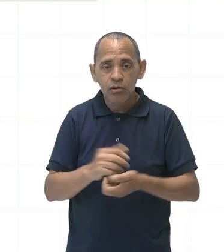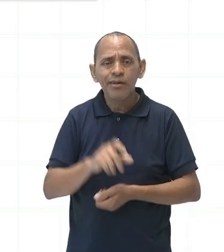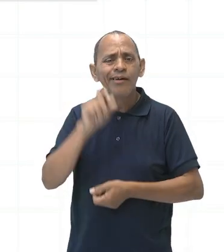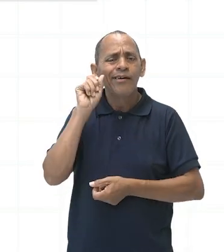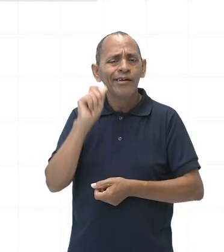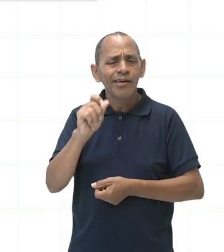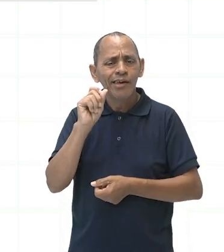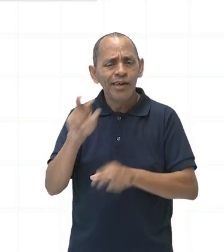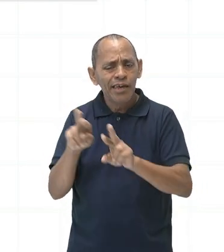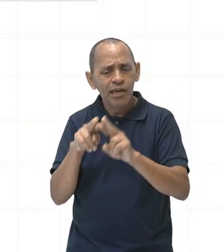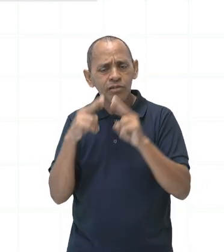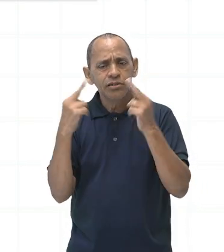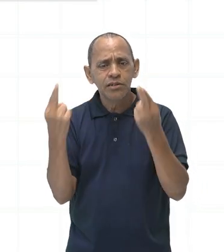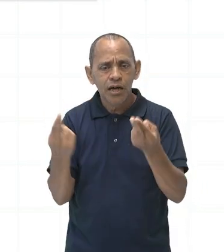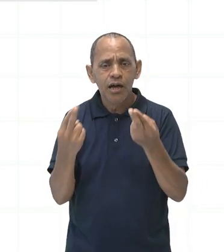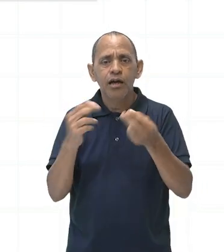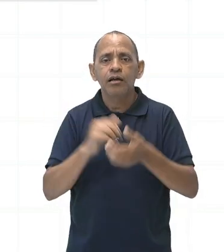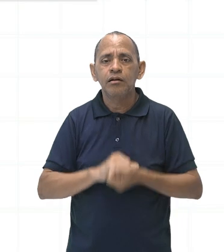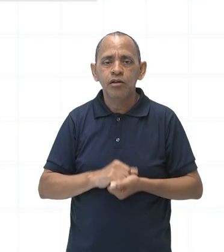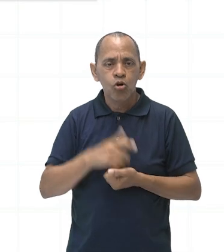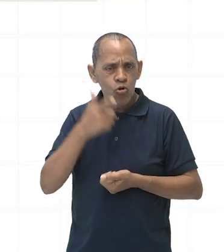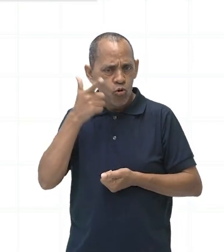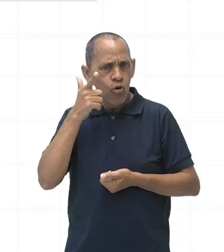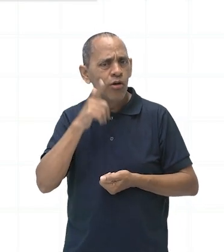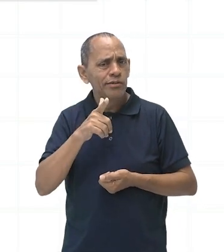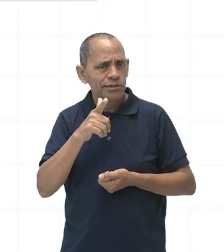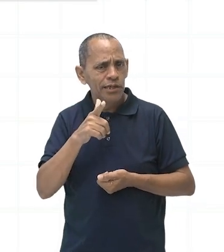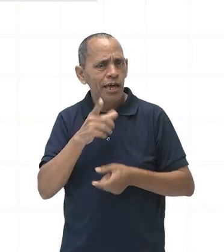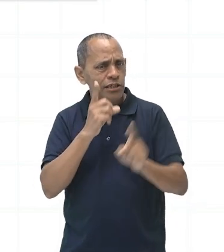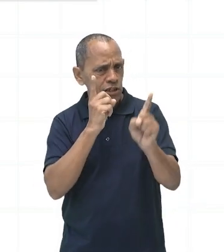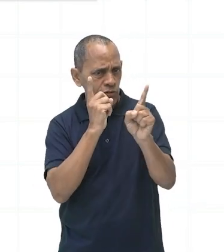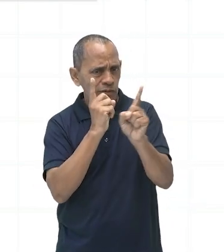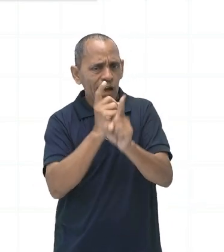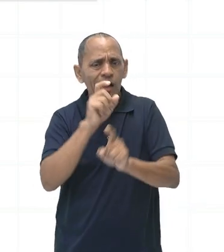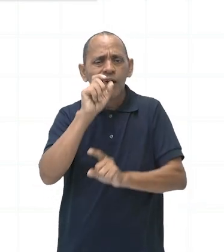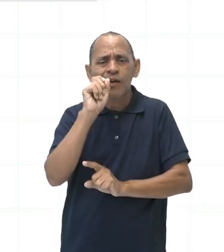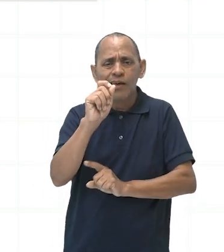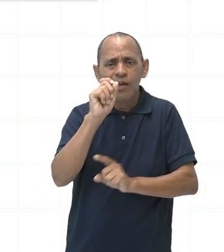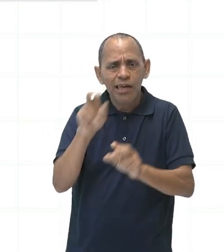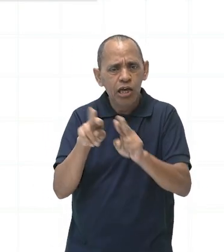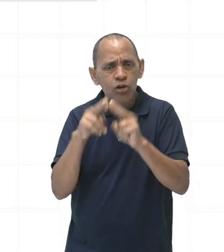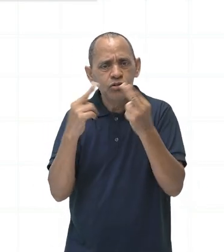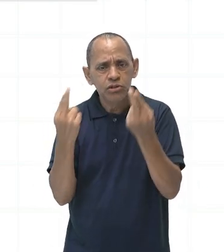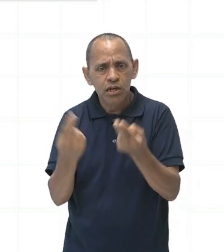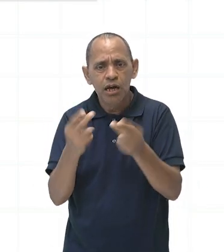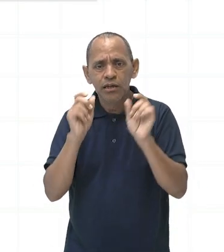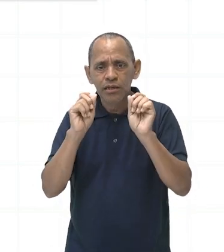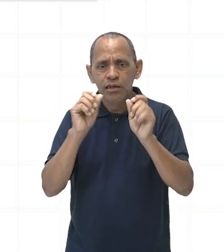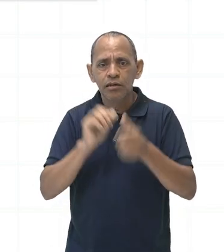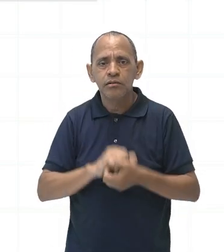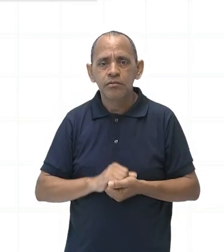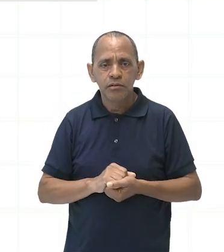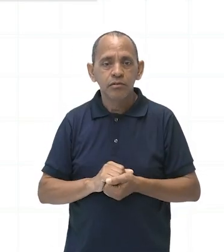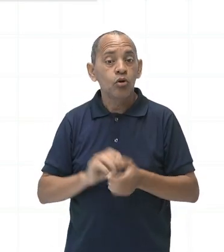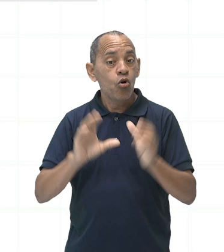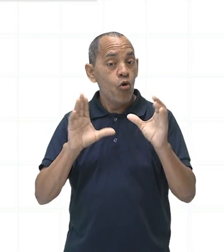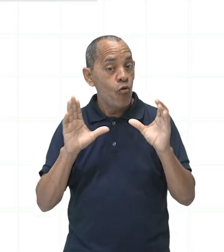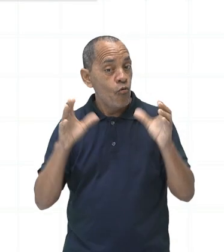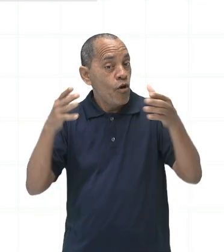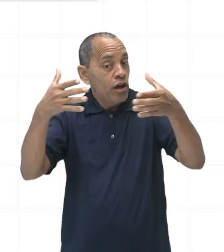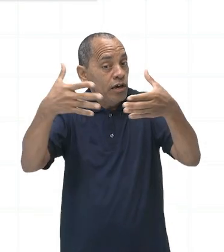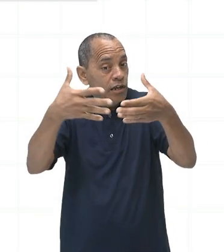quem reunirá? A gente consegue dizer que quem a reunirá será a